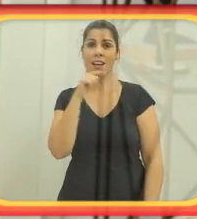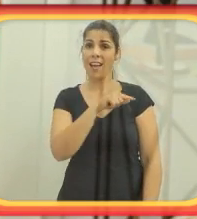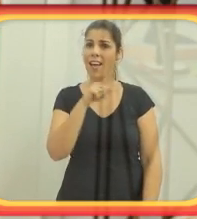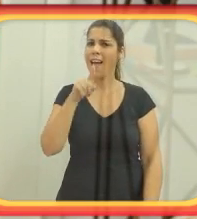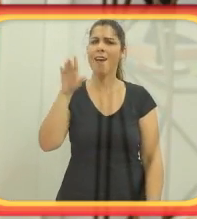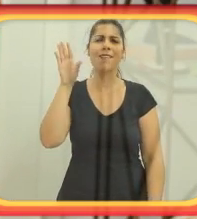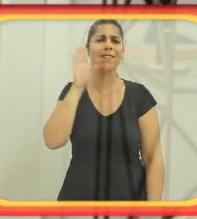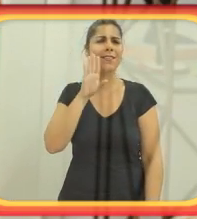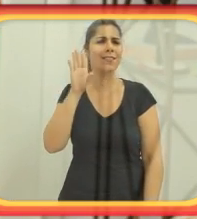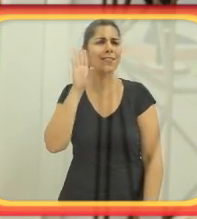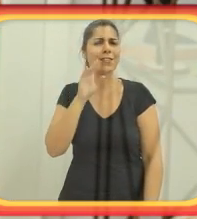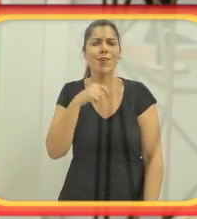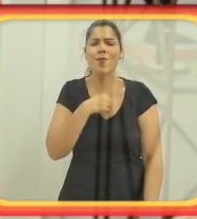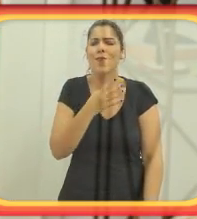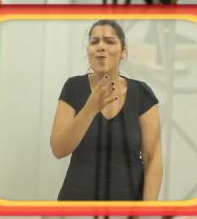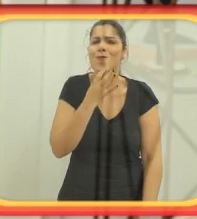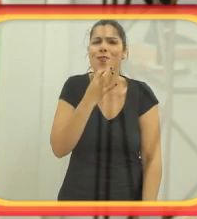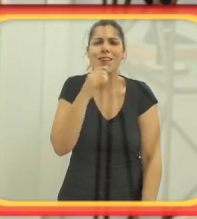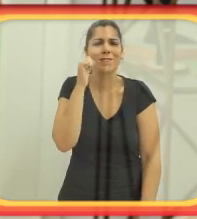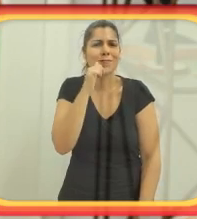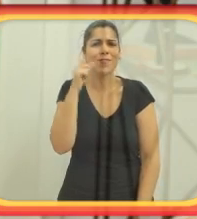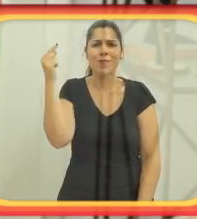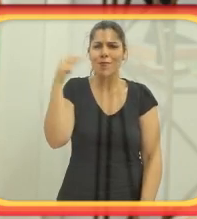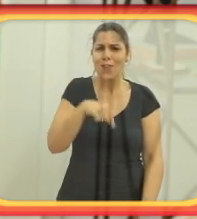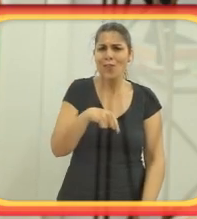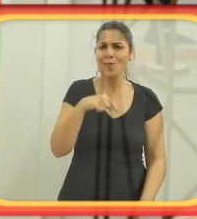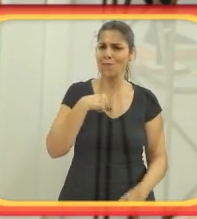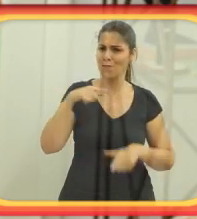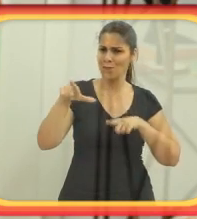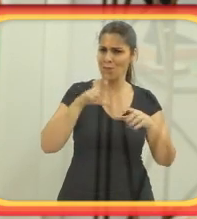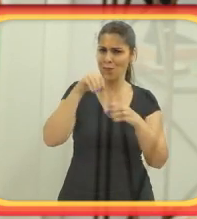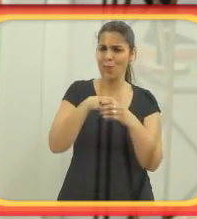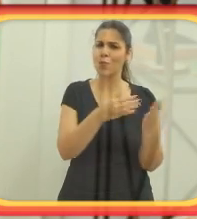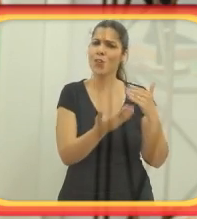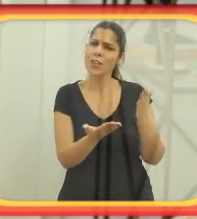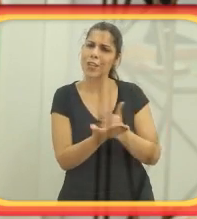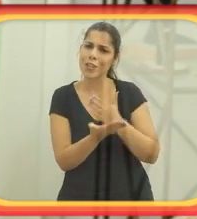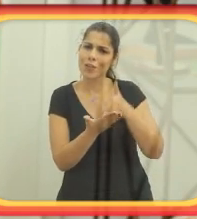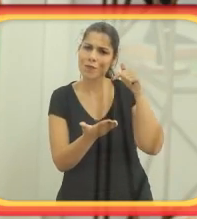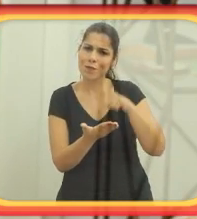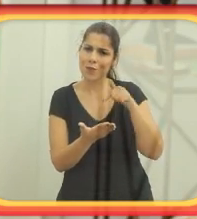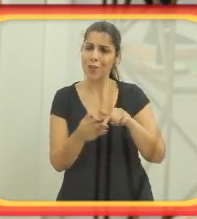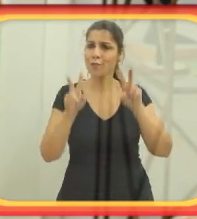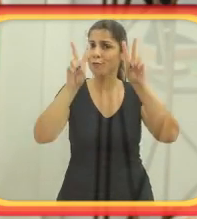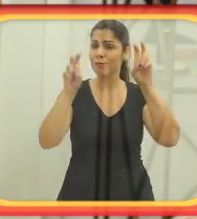trouxe um livrinho que ela fez. Esse livrinho aqui, Fairy Rainbow. A